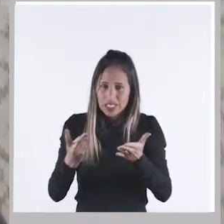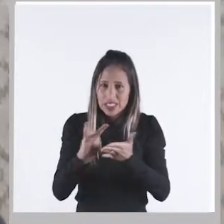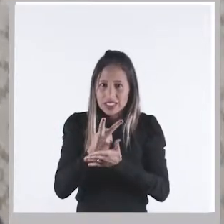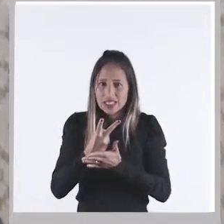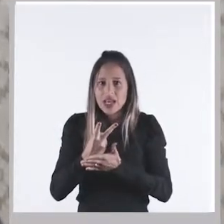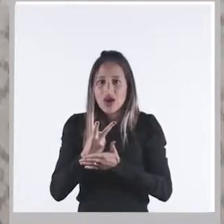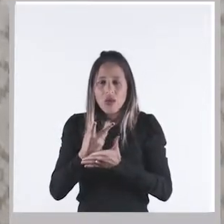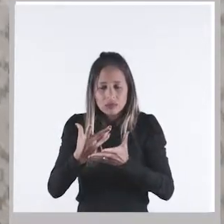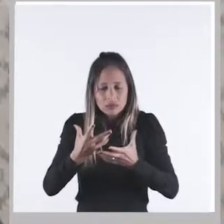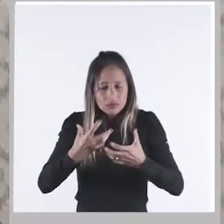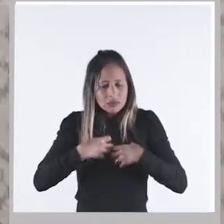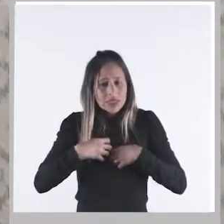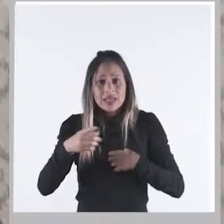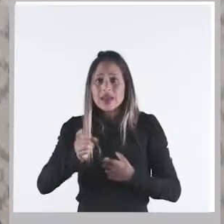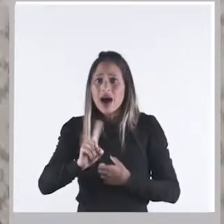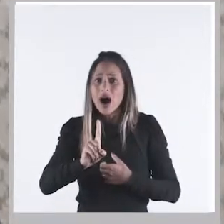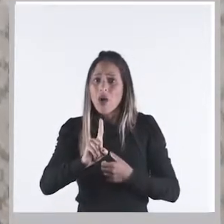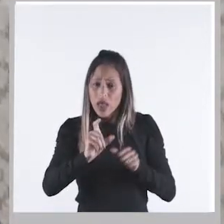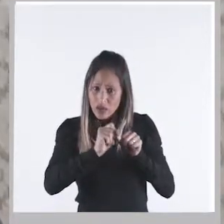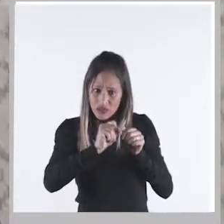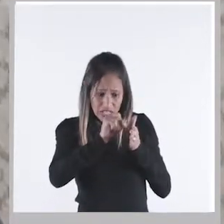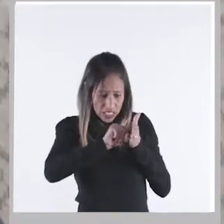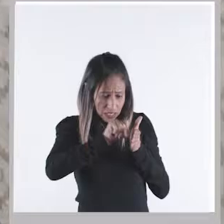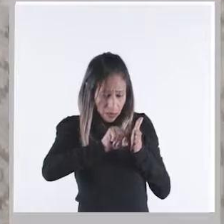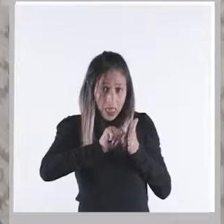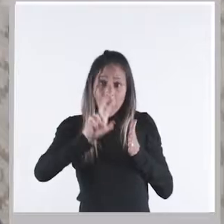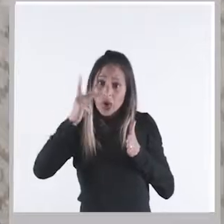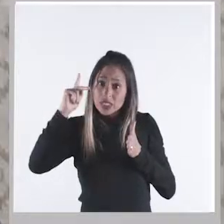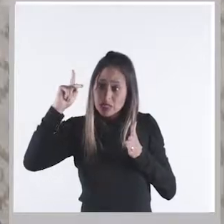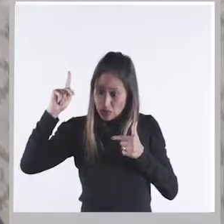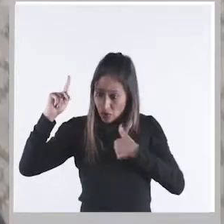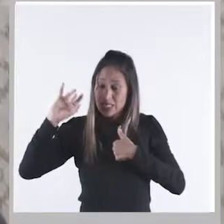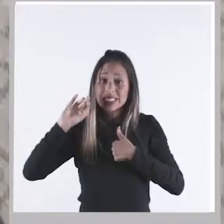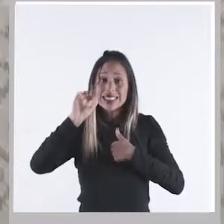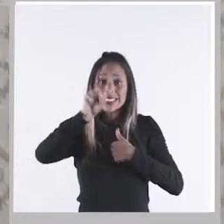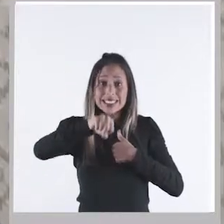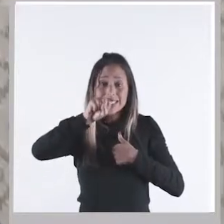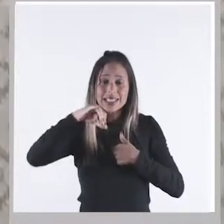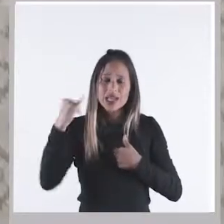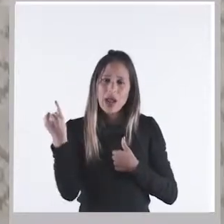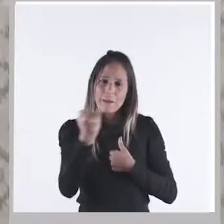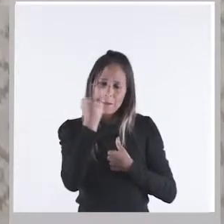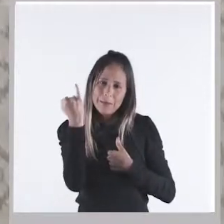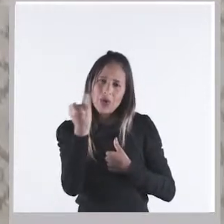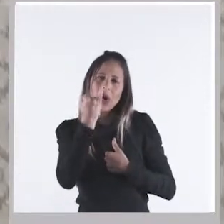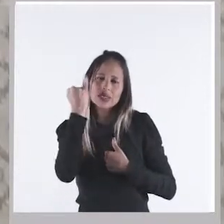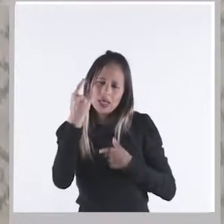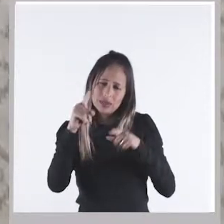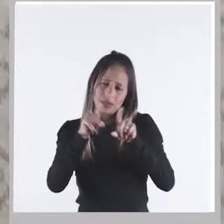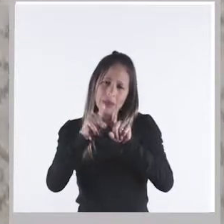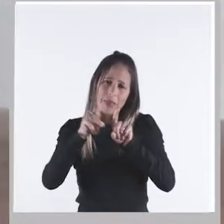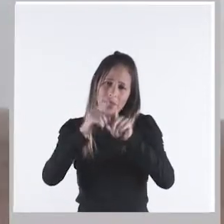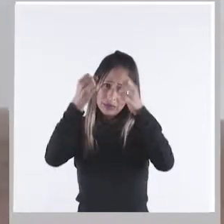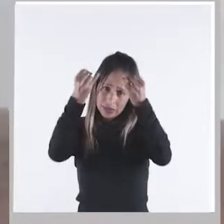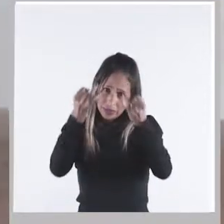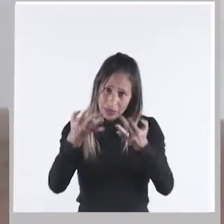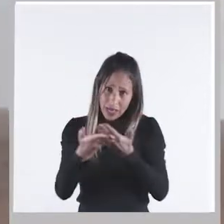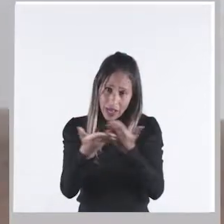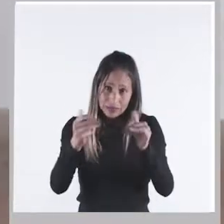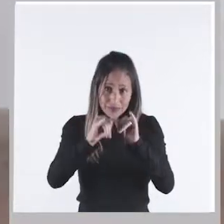me convencer que não, né? Que as nossas histórias são importantes e que elas também merecem ser contadas. Né?